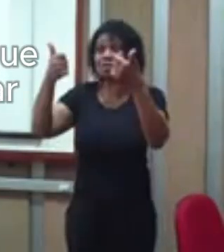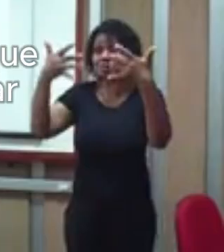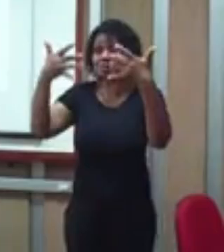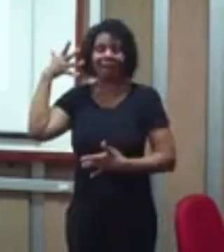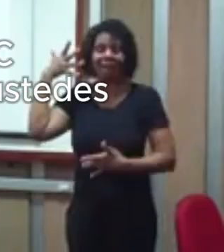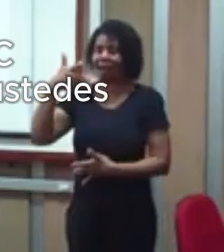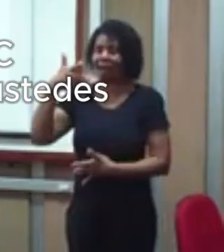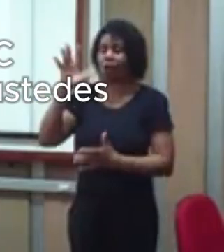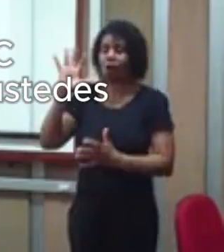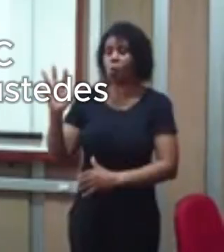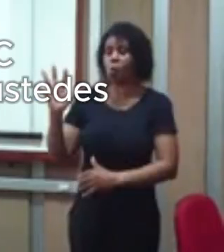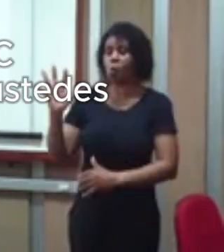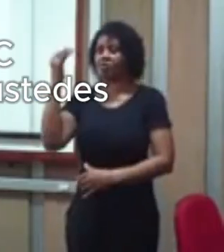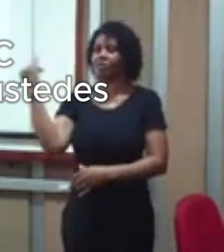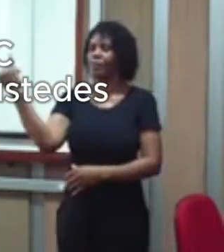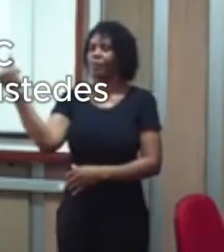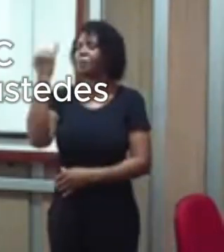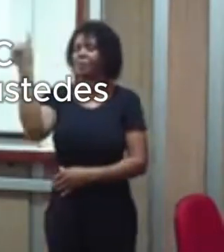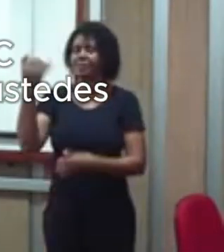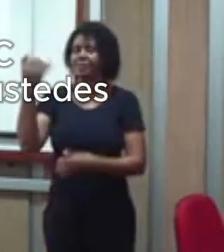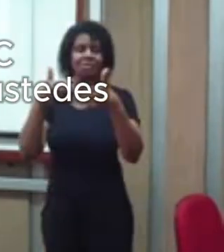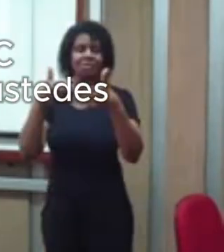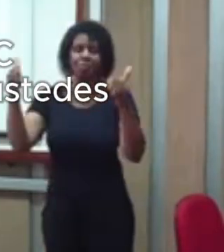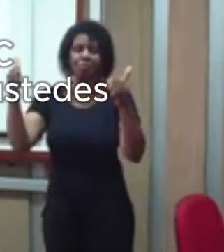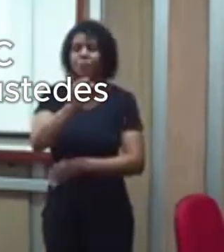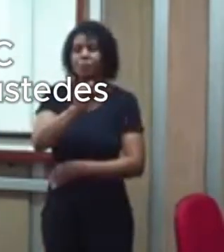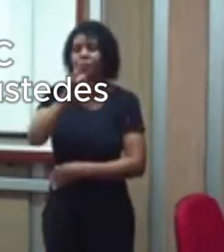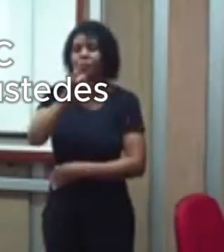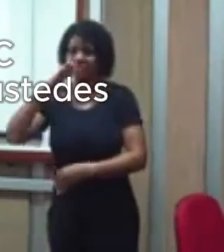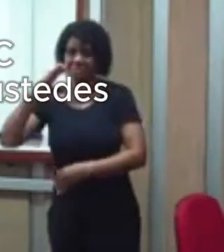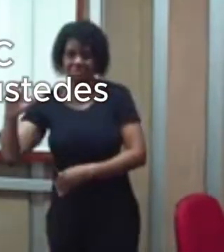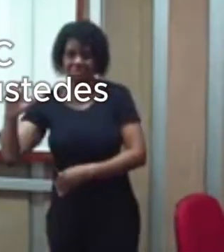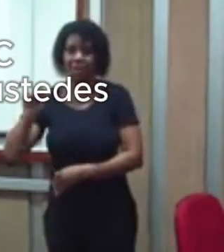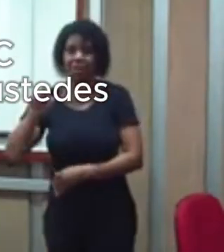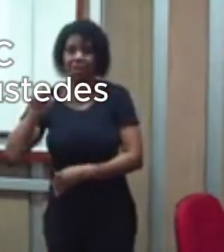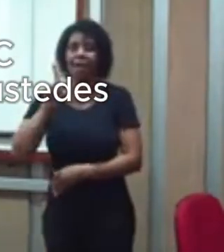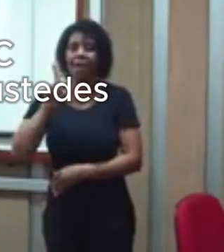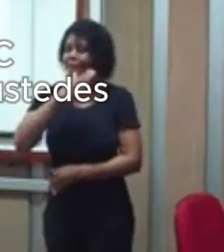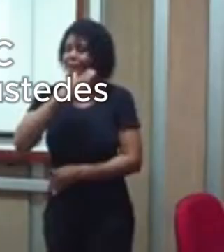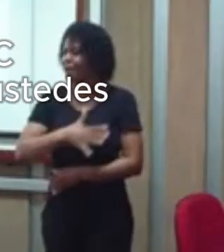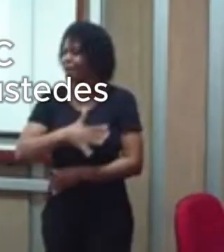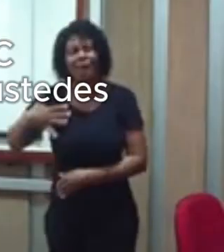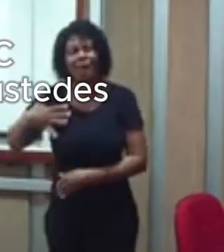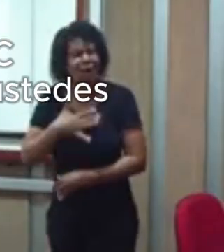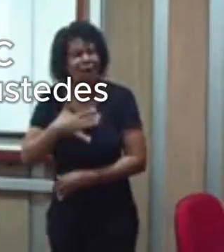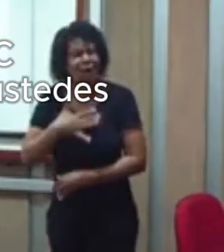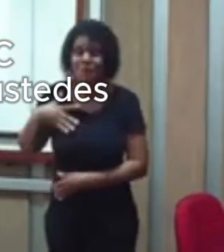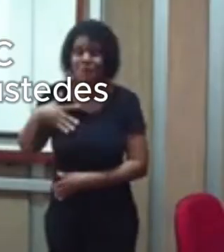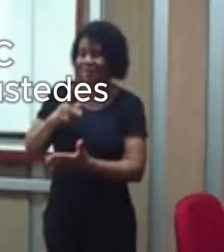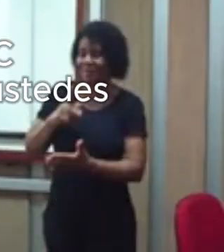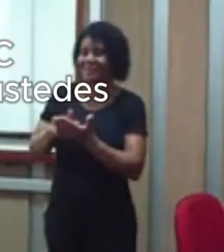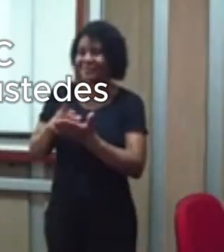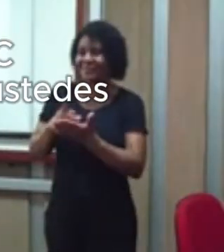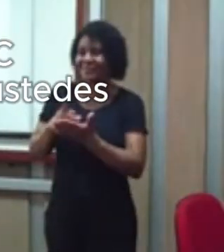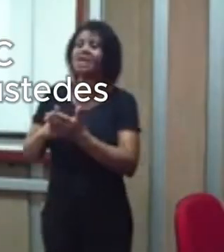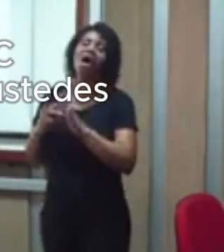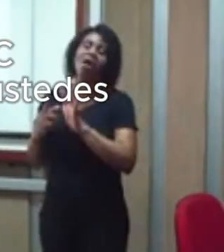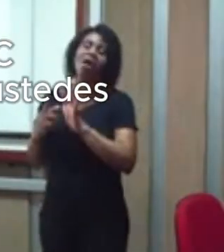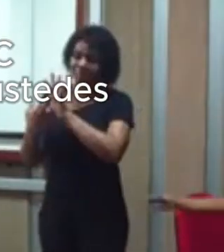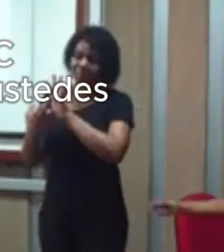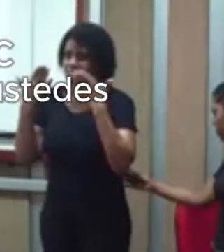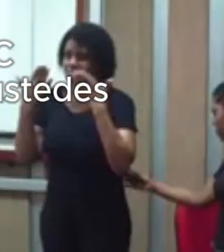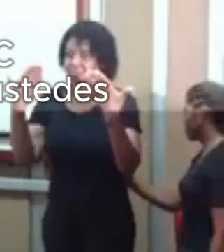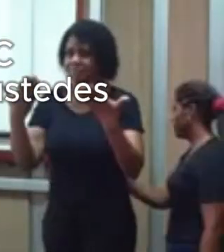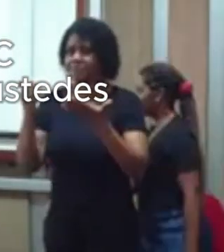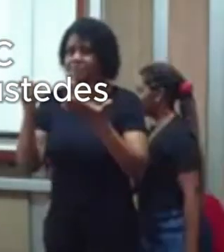tão importante, que é a abertura da SIAC. É uma alegria enorme estar aqui apresentando o meu trabalho para vocês.